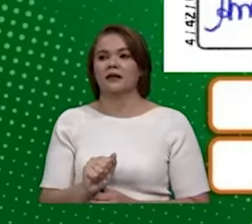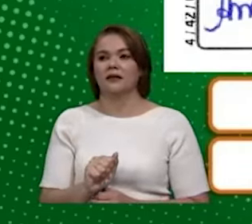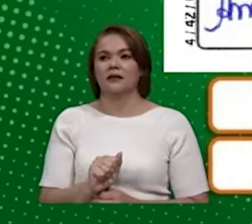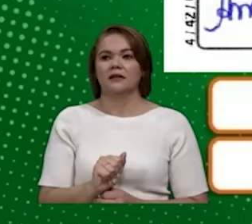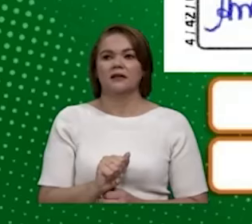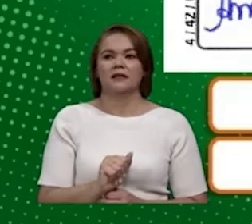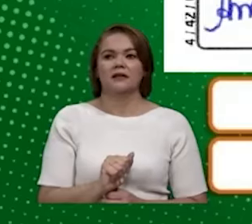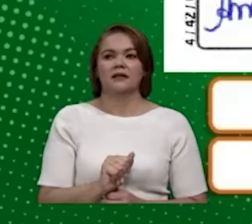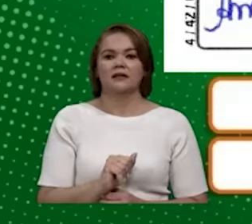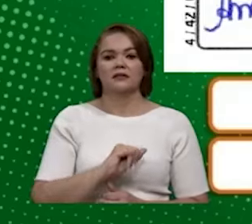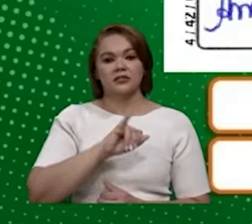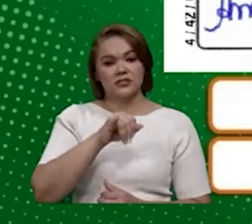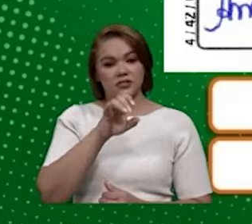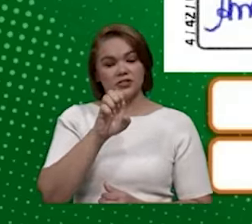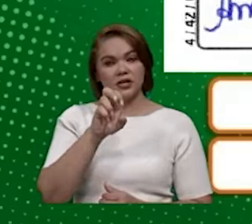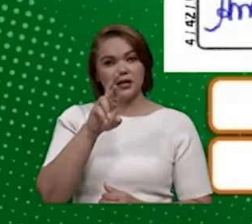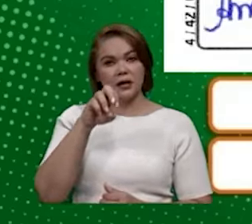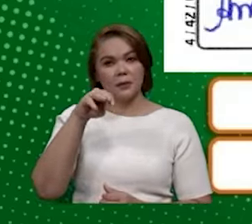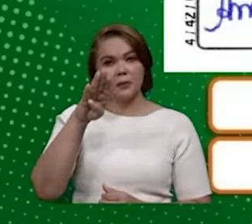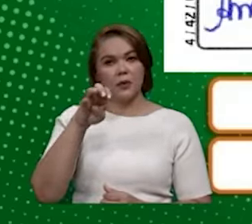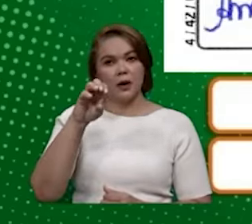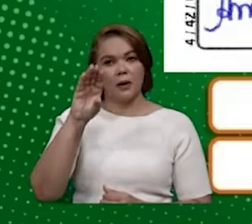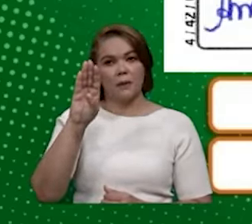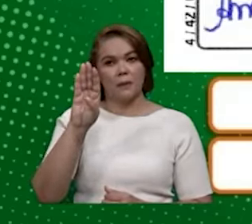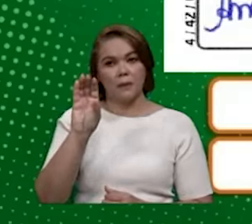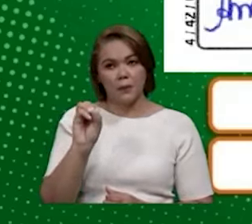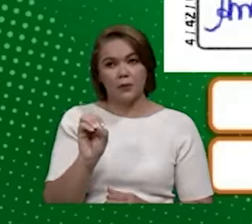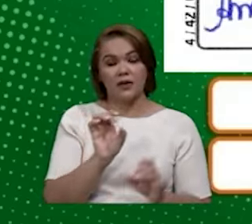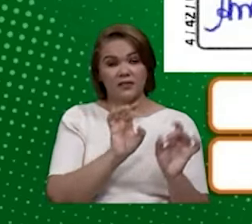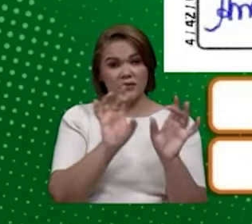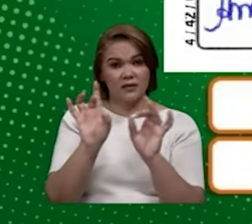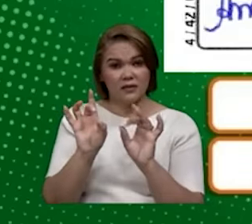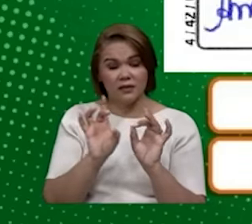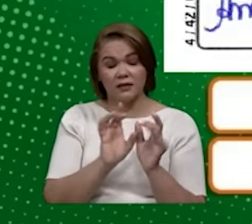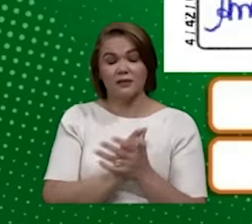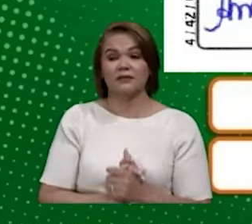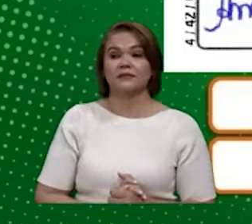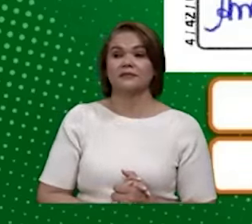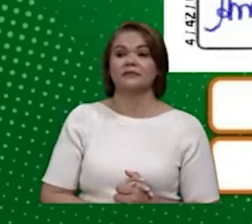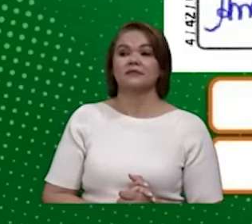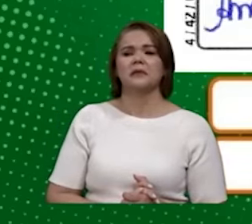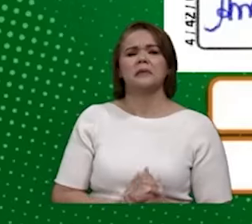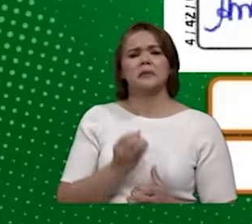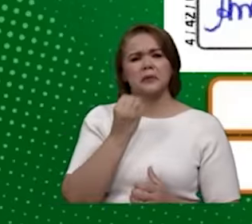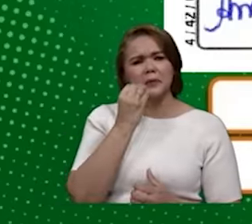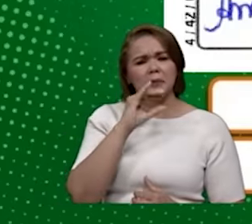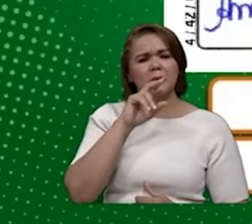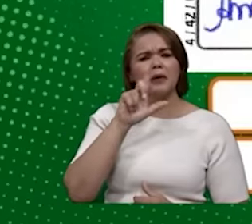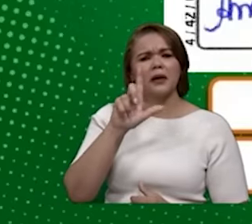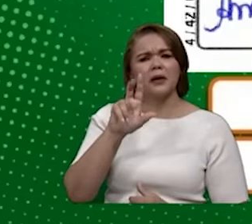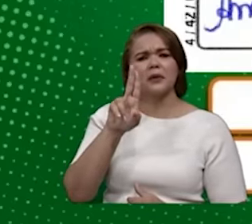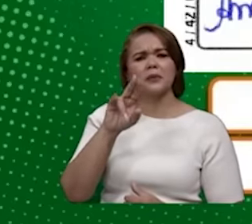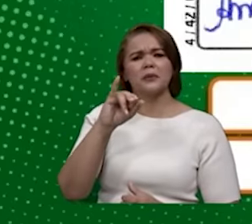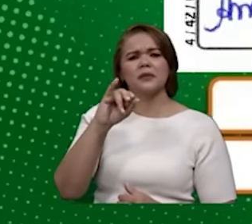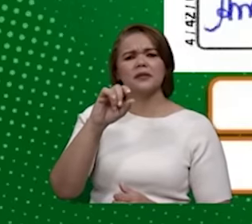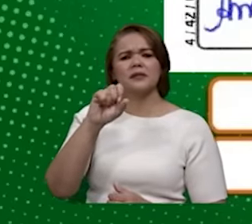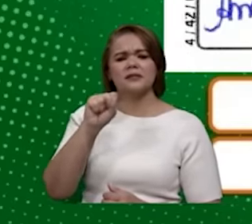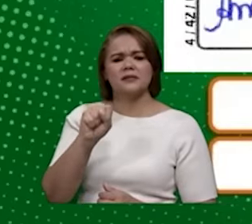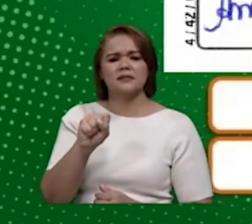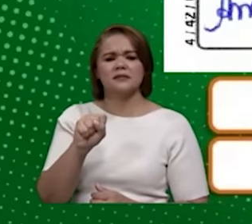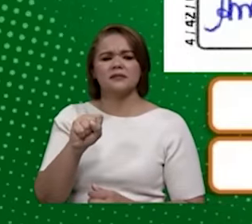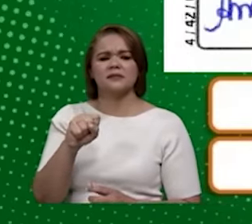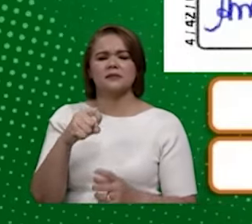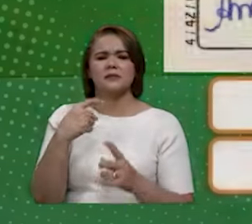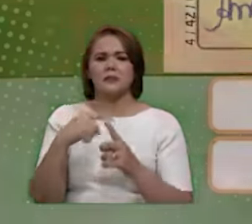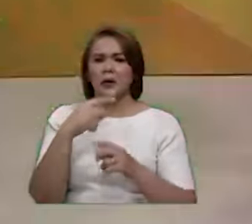Quente, Jeremoabo, é a regional. Muito bem, Luiz. Pode comemorar que essa